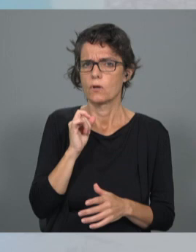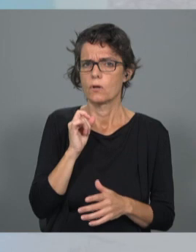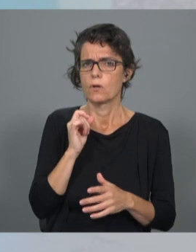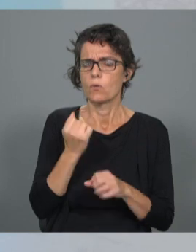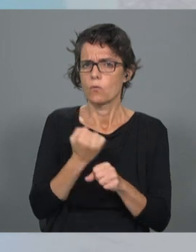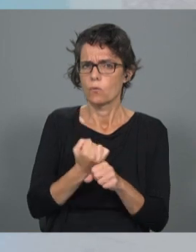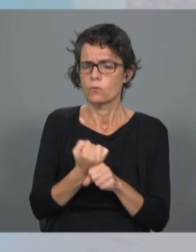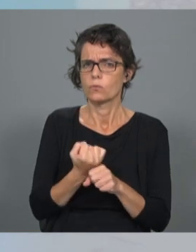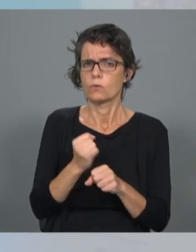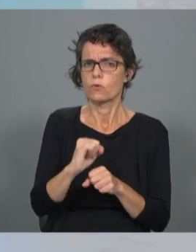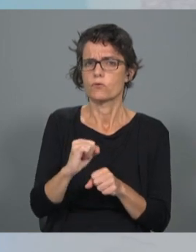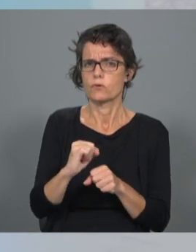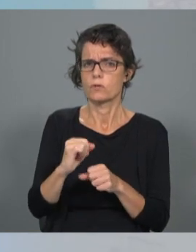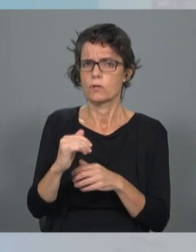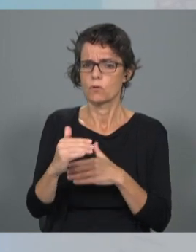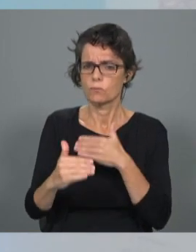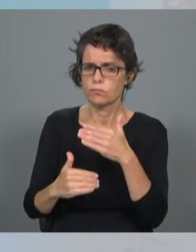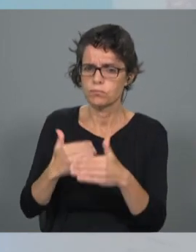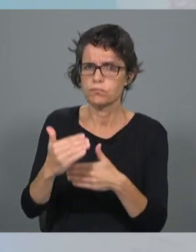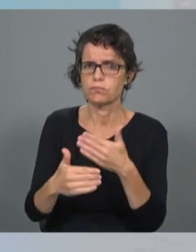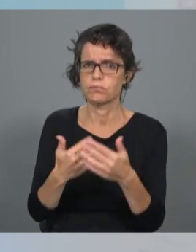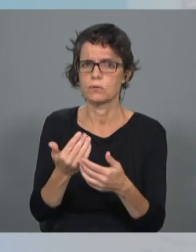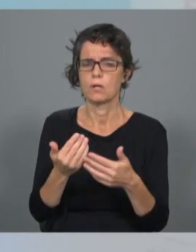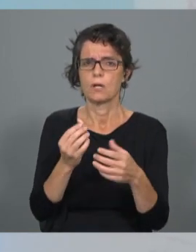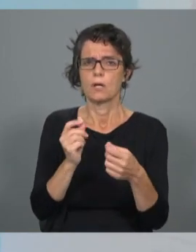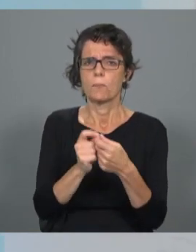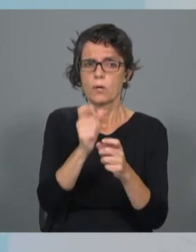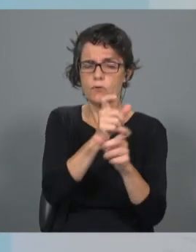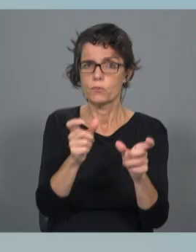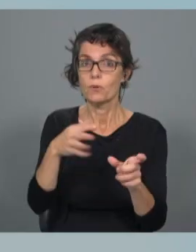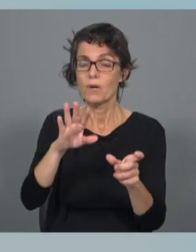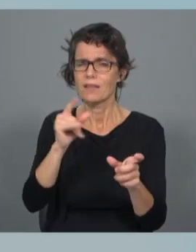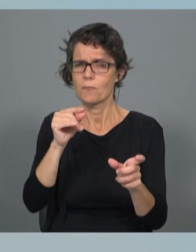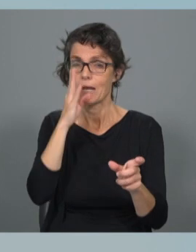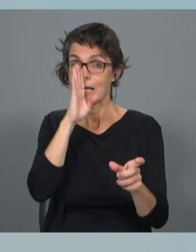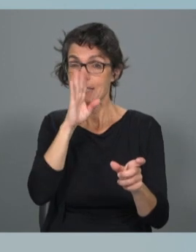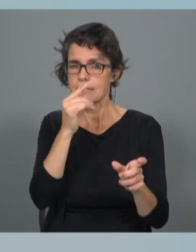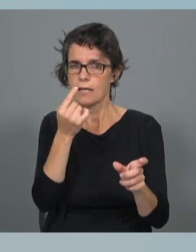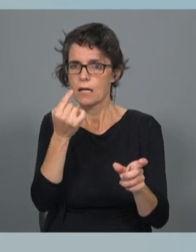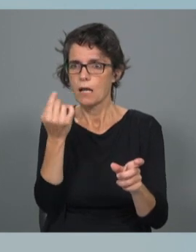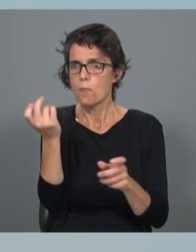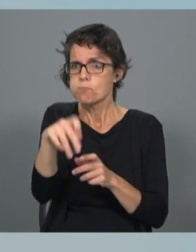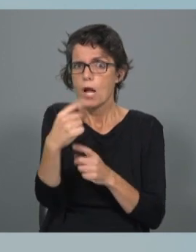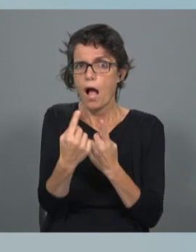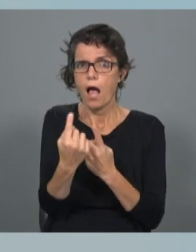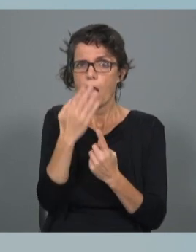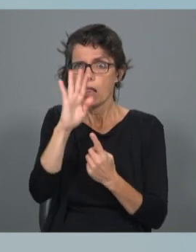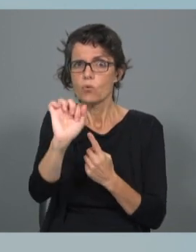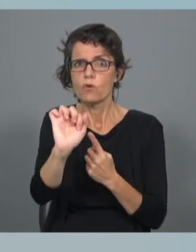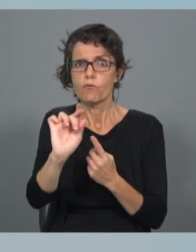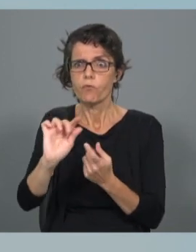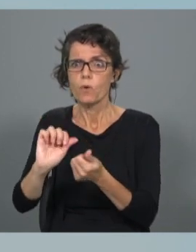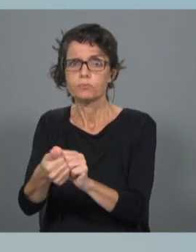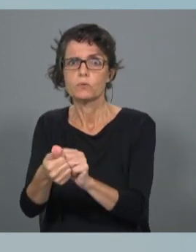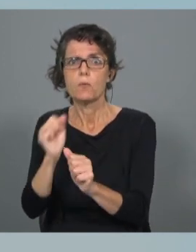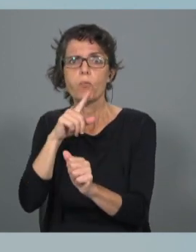uma atitude, um gesto pode destruir o trabalho de anos, não é assim? Sim. Como disse muito bem, mesmo até